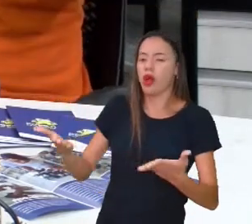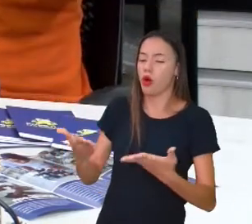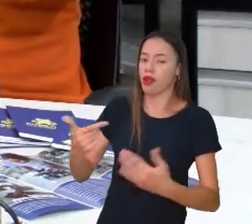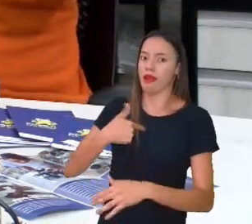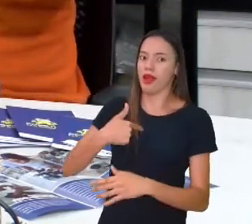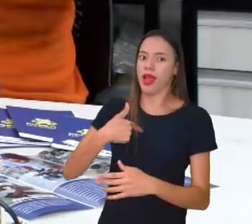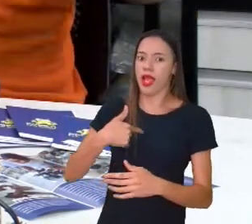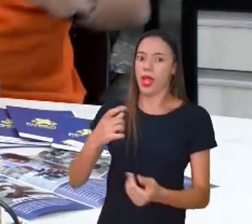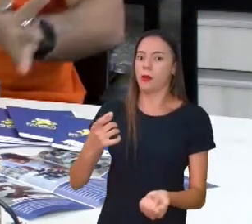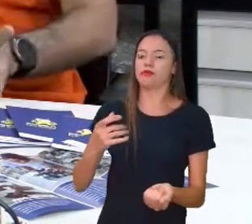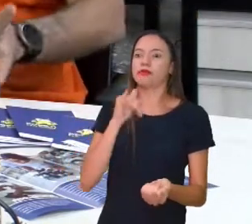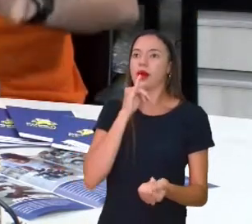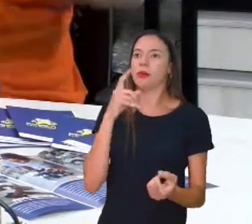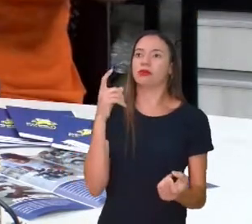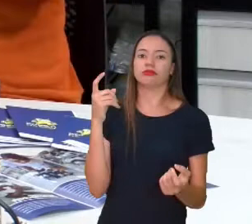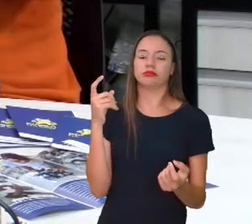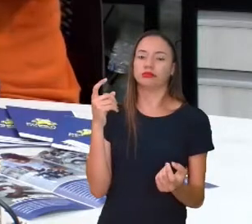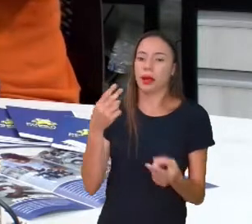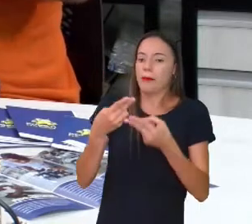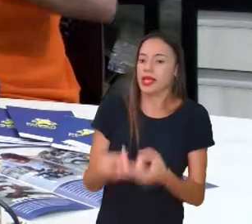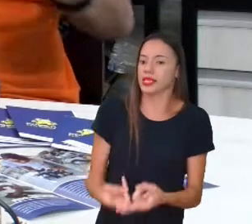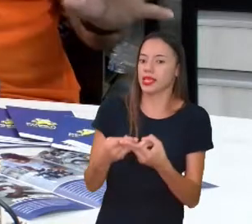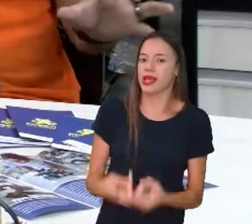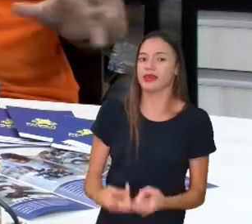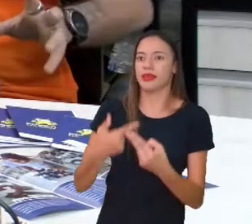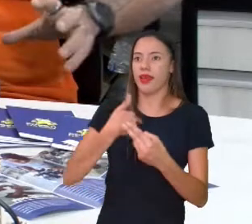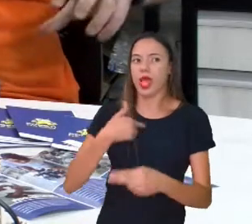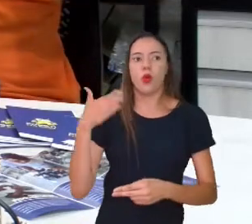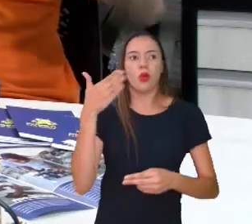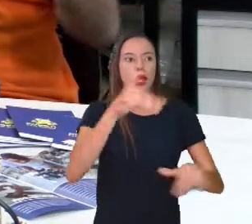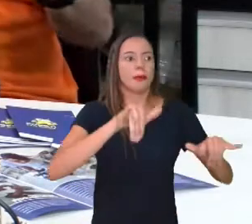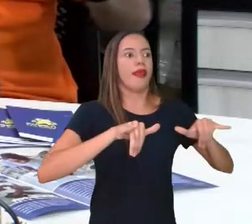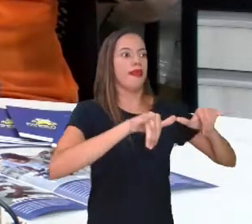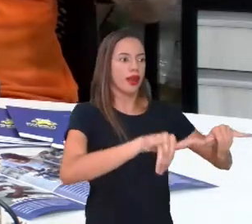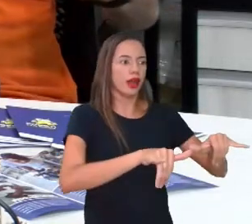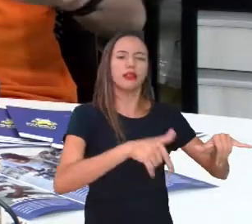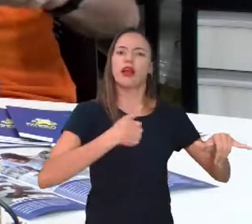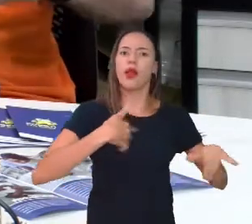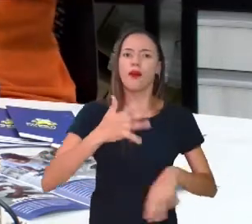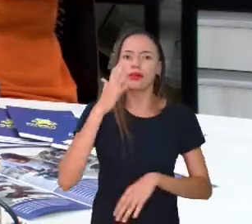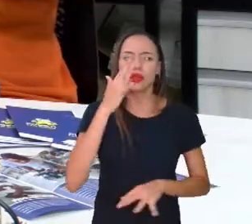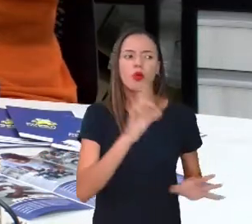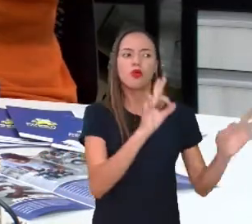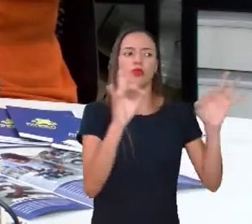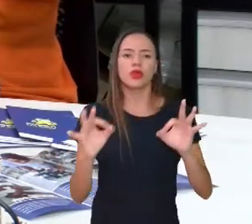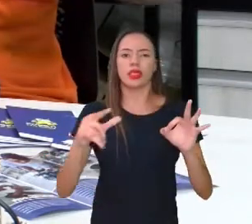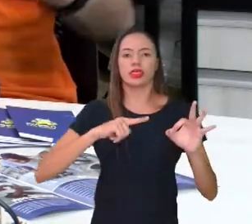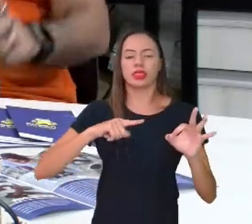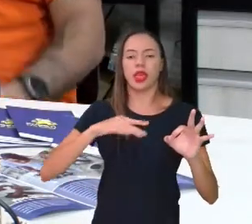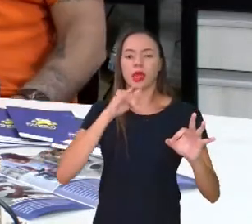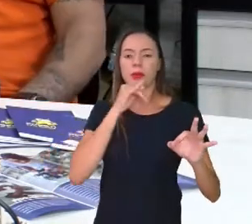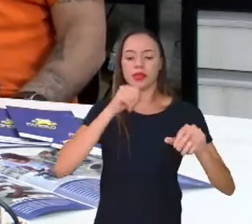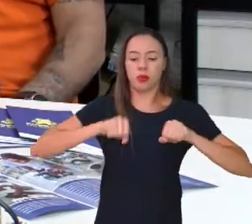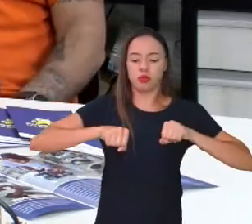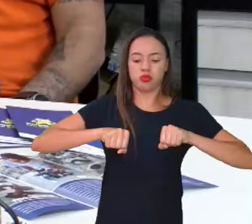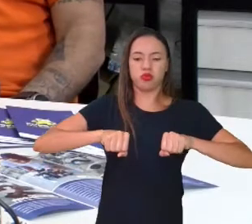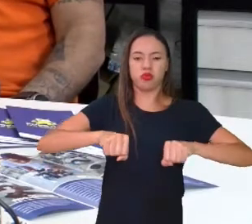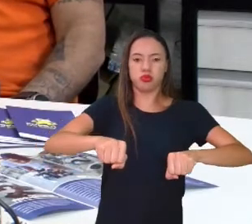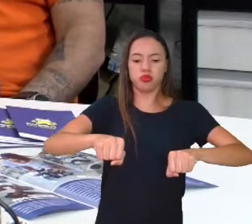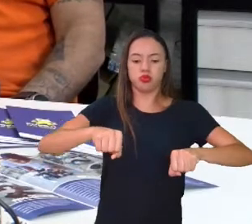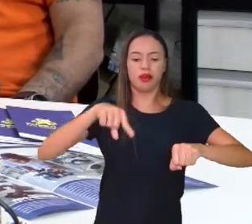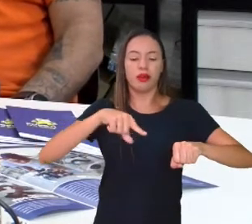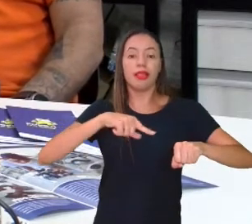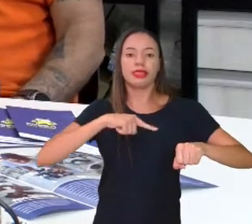fazer feira, supermercado. Eu vi um vídeo maravilhoso, né? Um carrinho onde ele tem alguns leitores, você